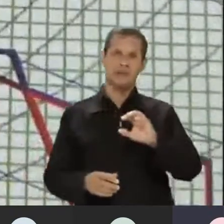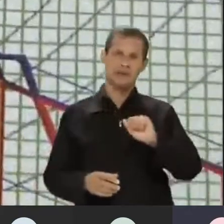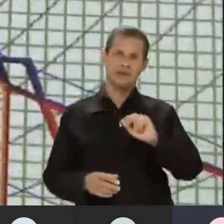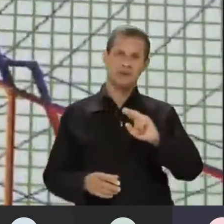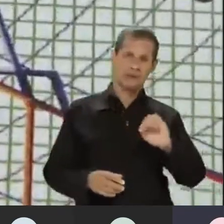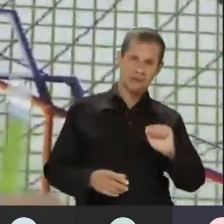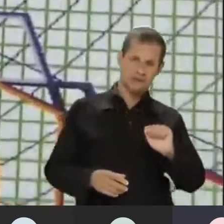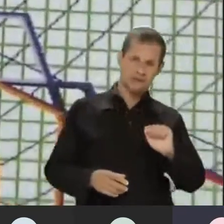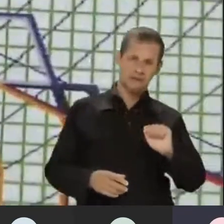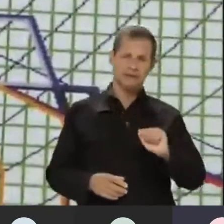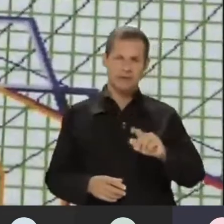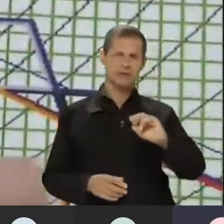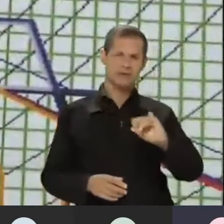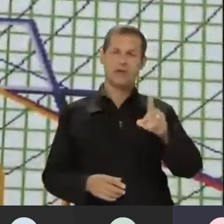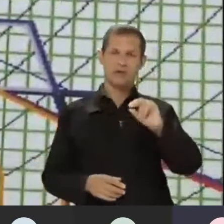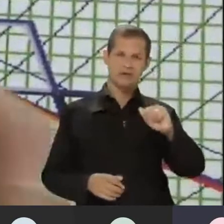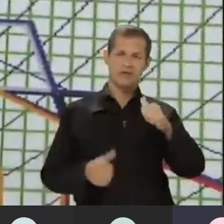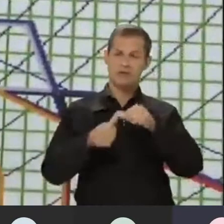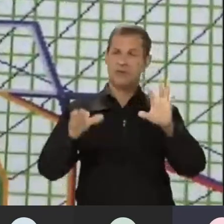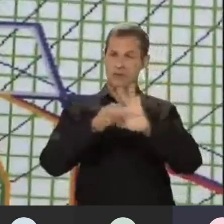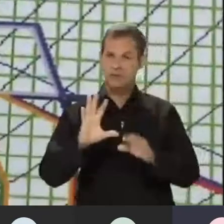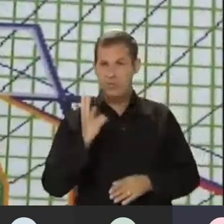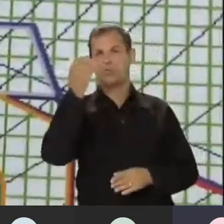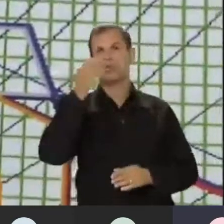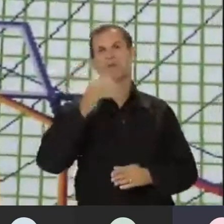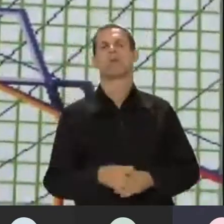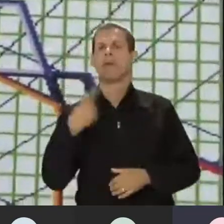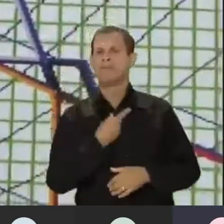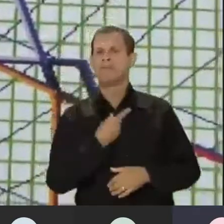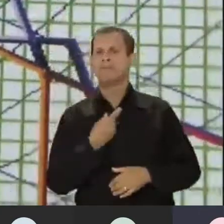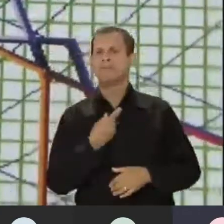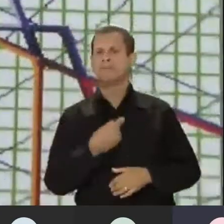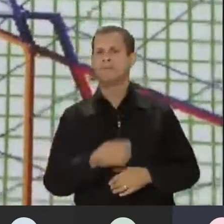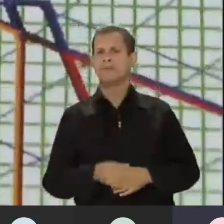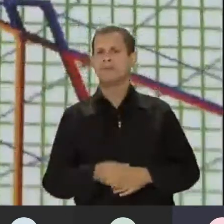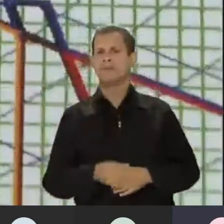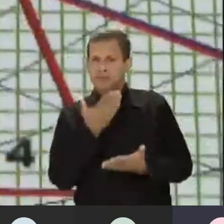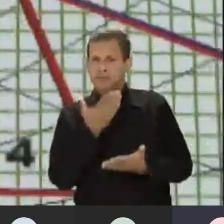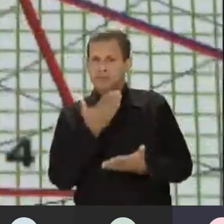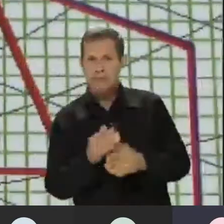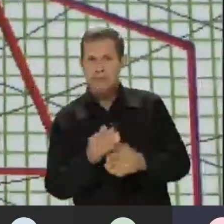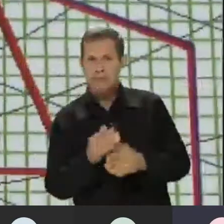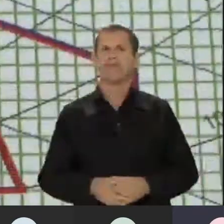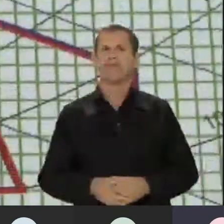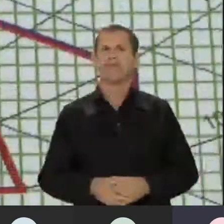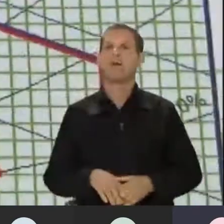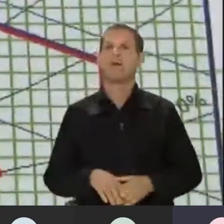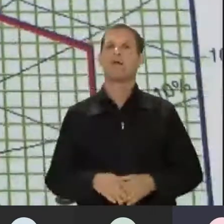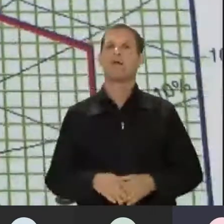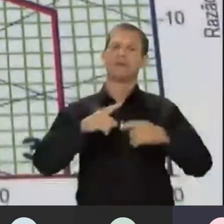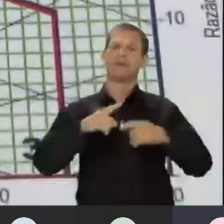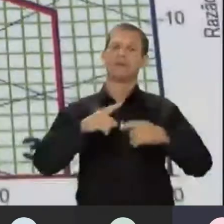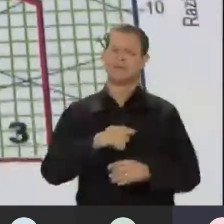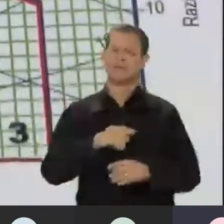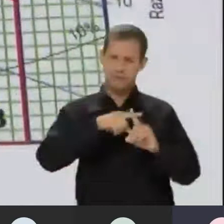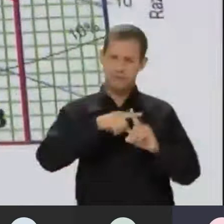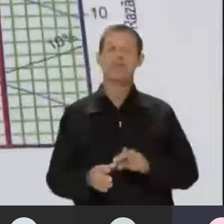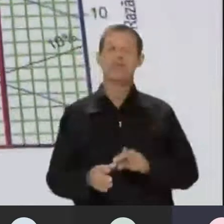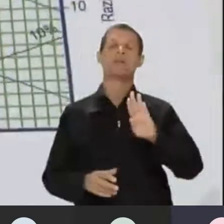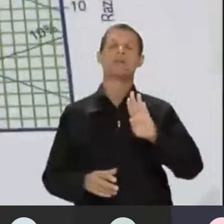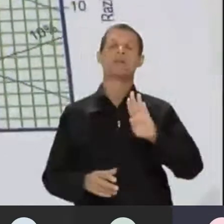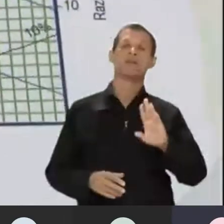que estão relacionadas a essas condições climáticas que a gente está estudando. Então, vamos lá. Temperatura de bulbo. O que eu